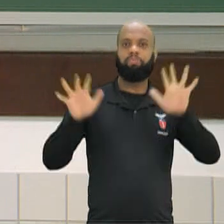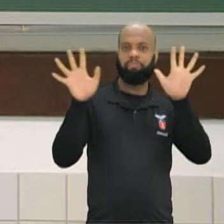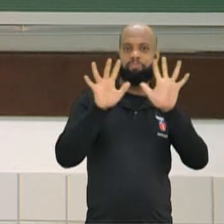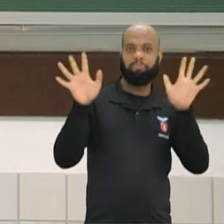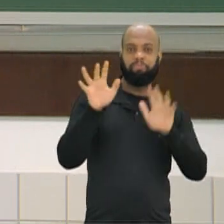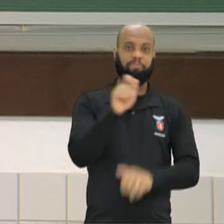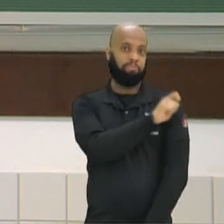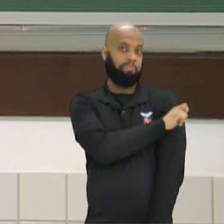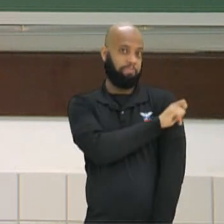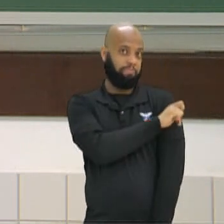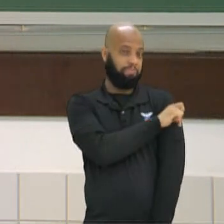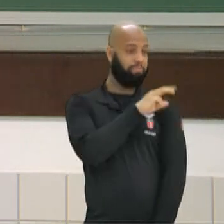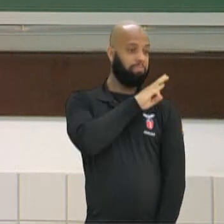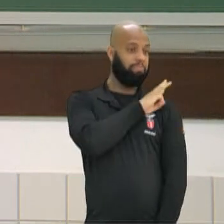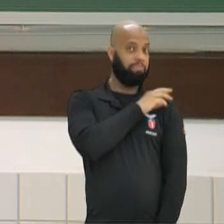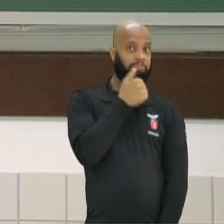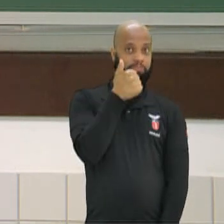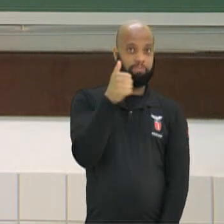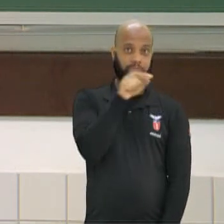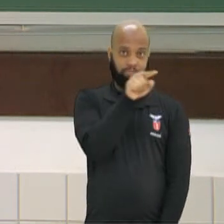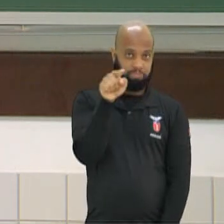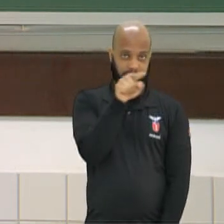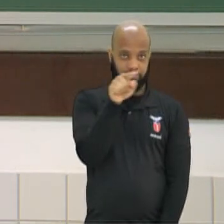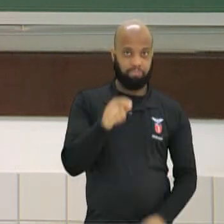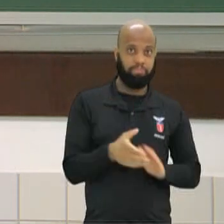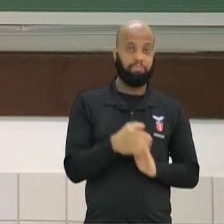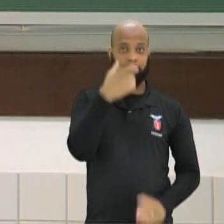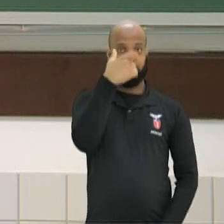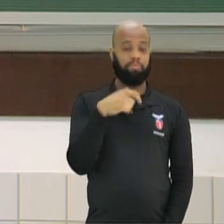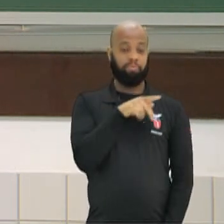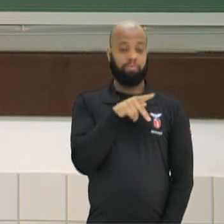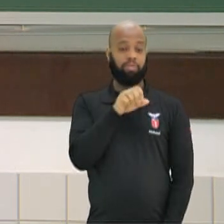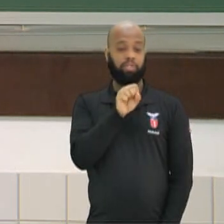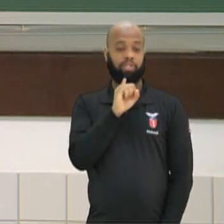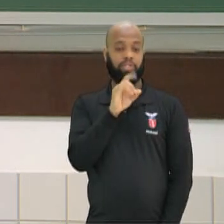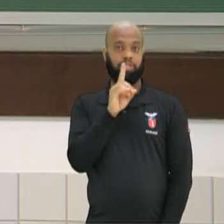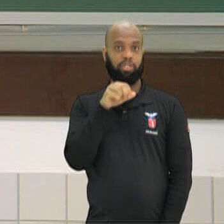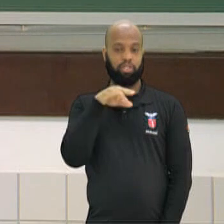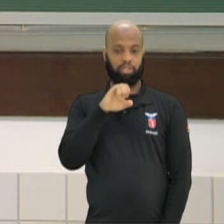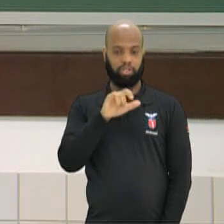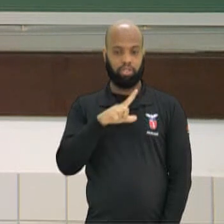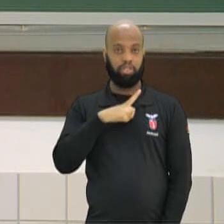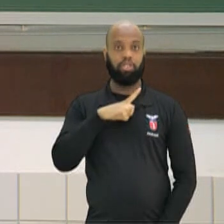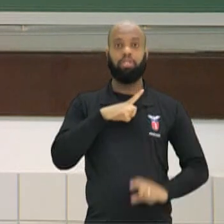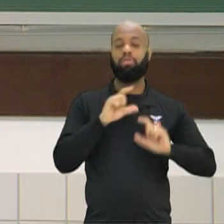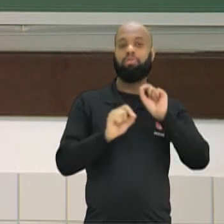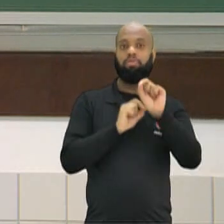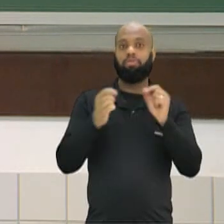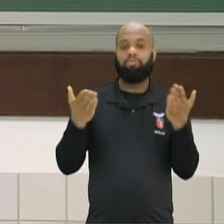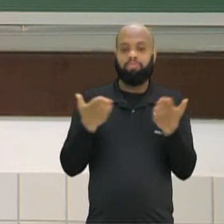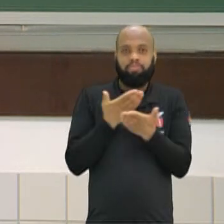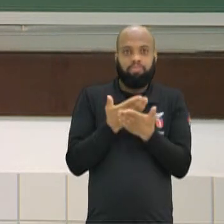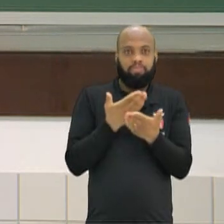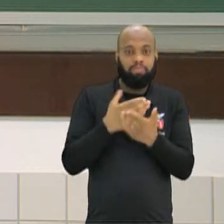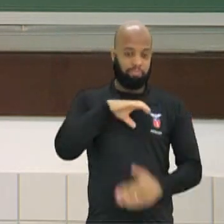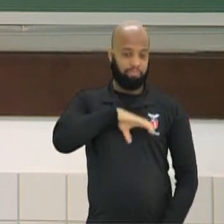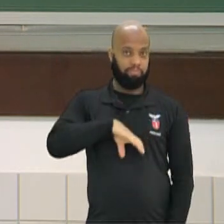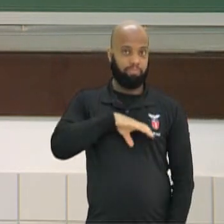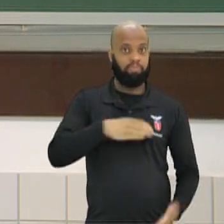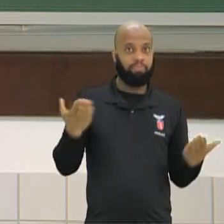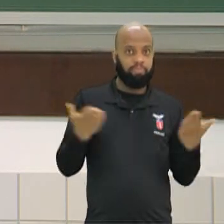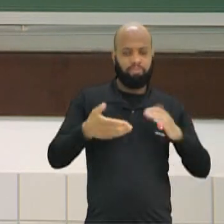Olá, meus amigos do terceiro ano, tudo bem com vocês? Aqui é o professor Sidney para mais uma aula da nossa maravilhosa língua portuguesa.